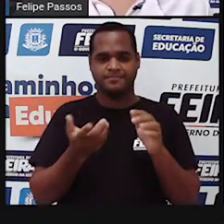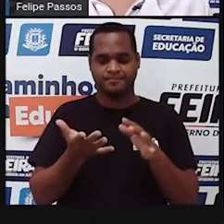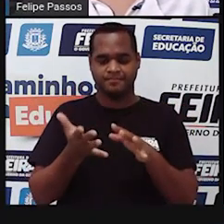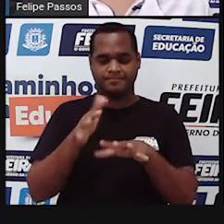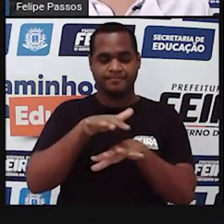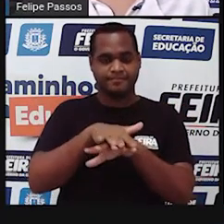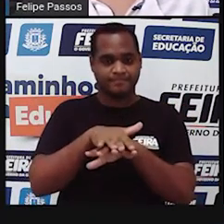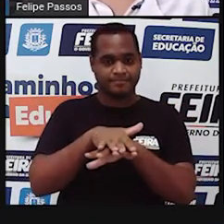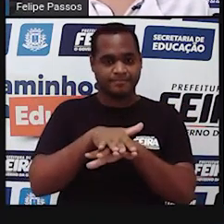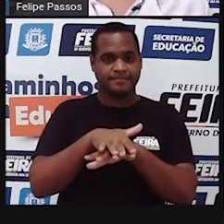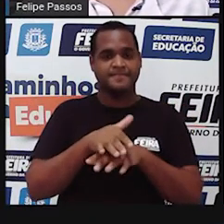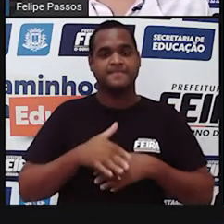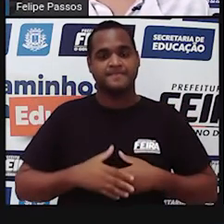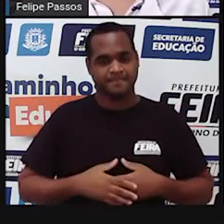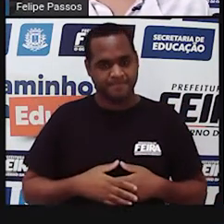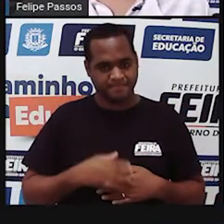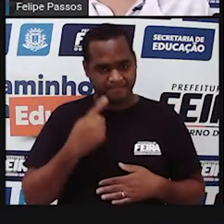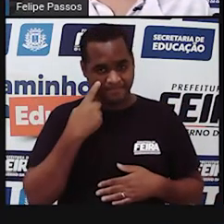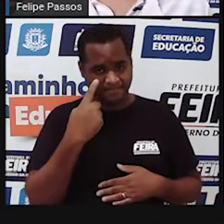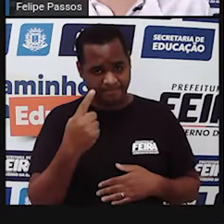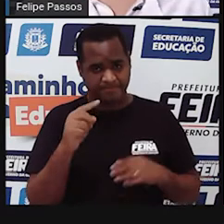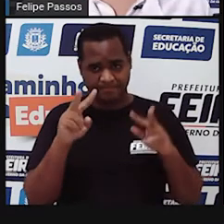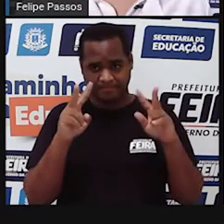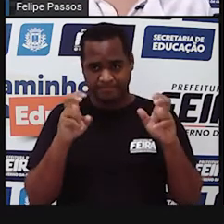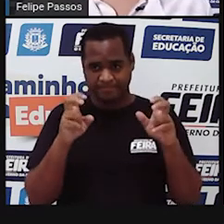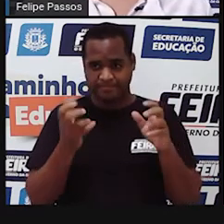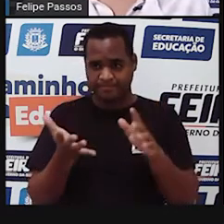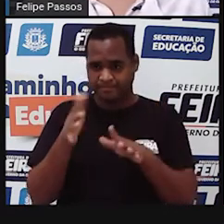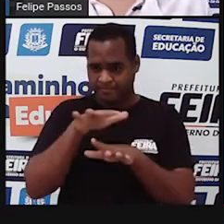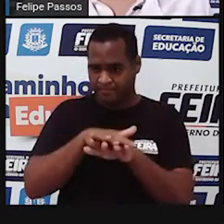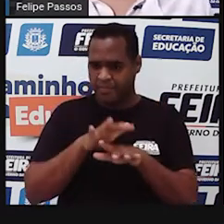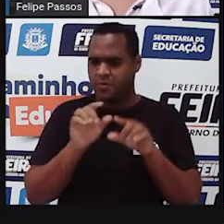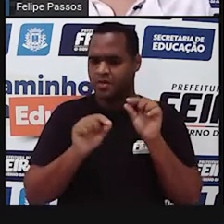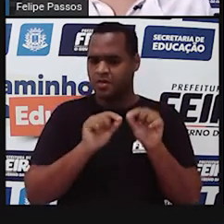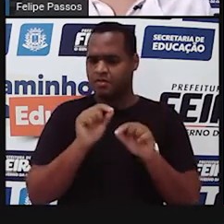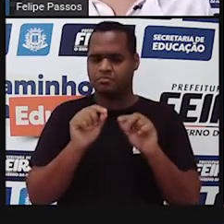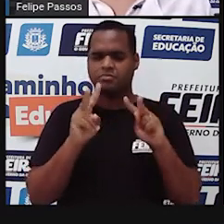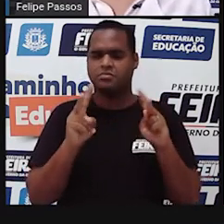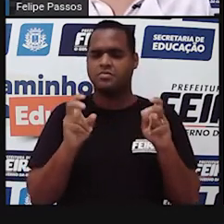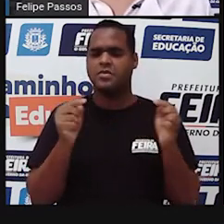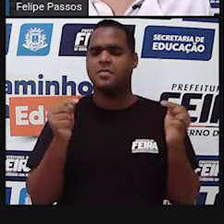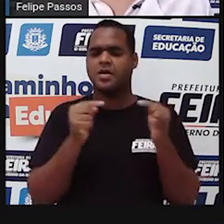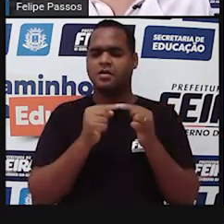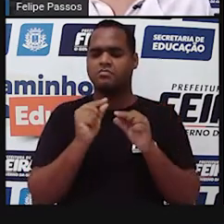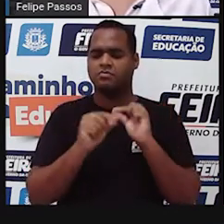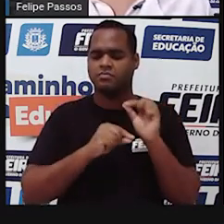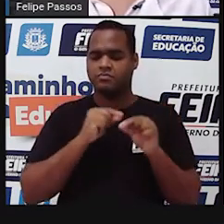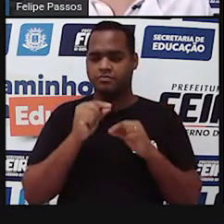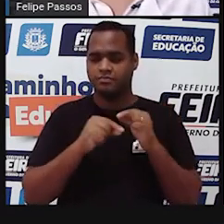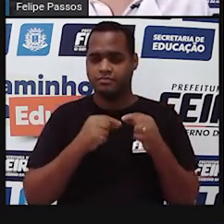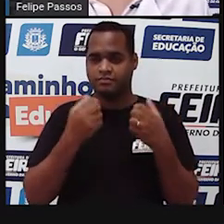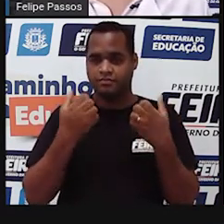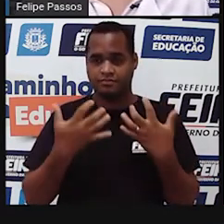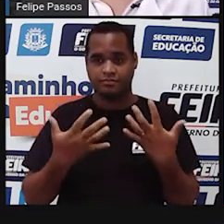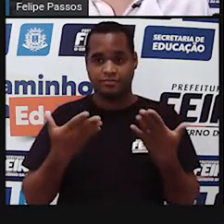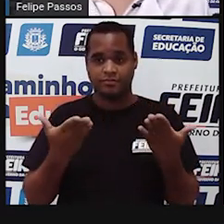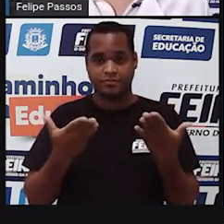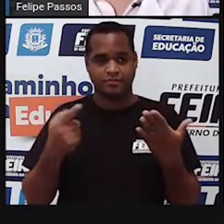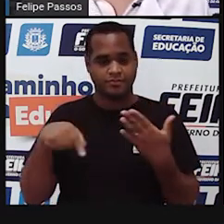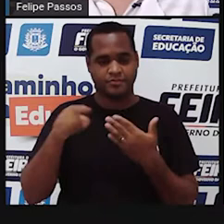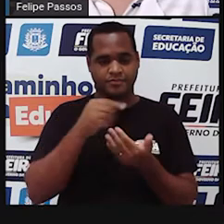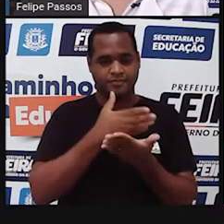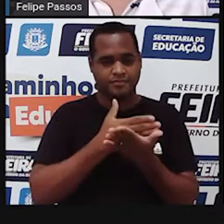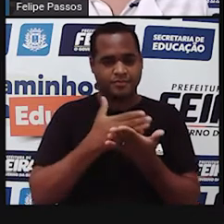inclusão. Já ouviram falar desse tema? Sabe do que ele trata? Bom, a gente vai começar vendo